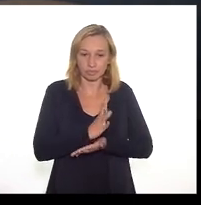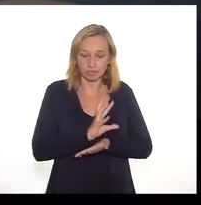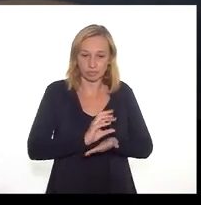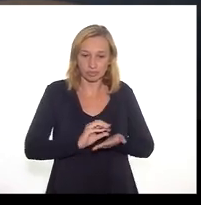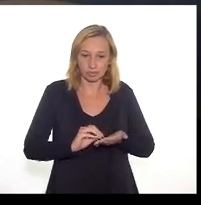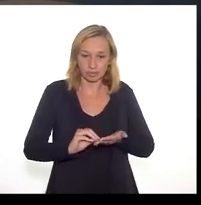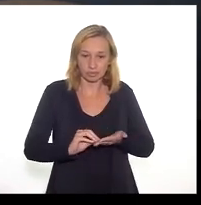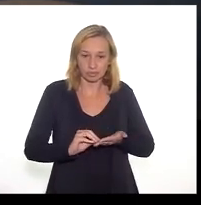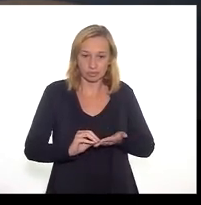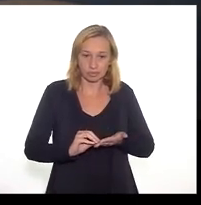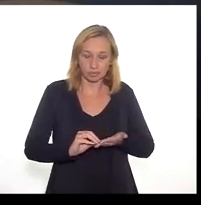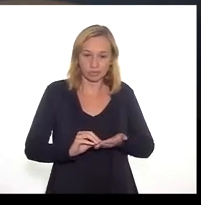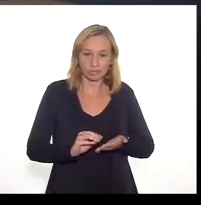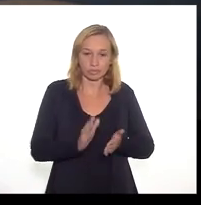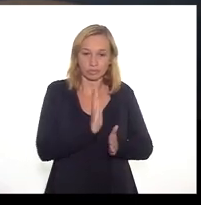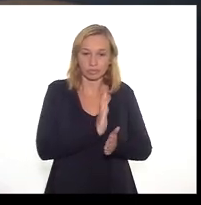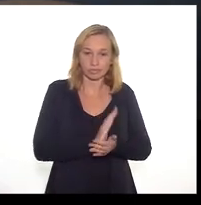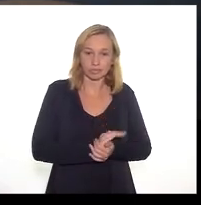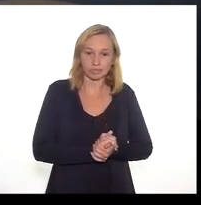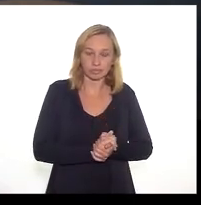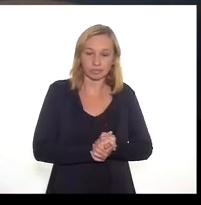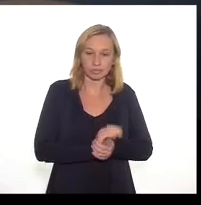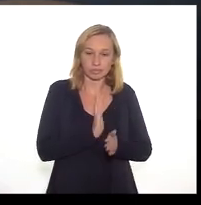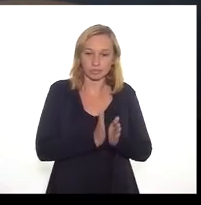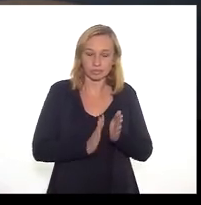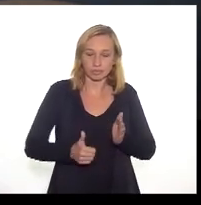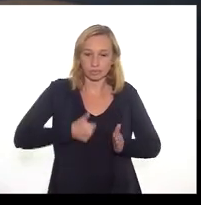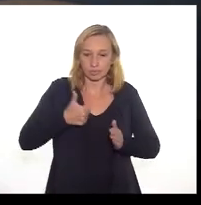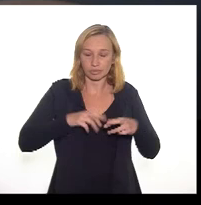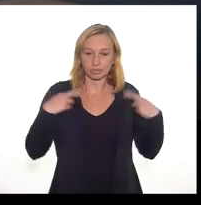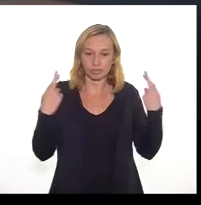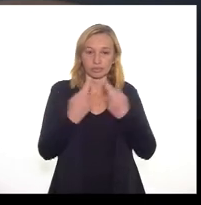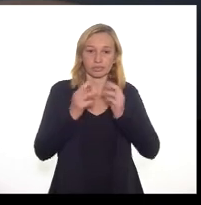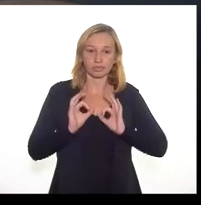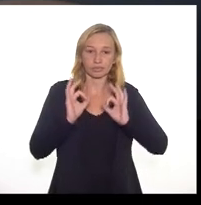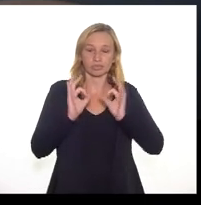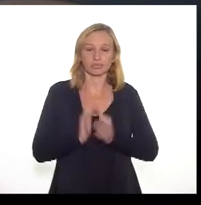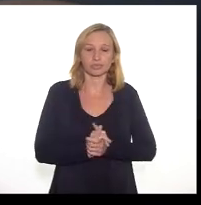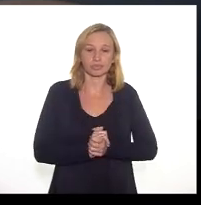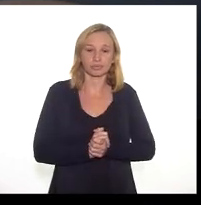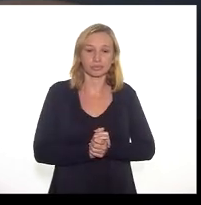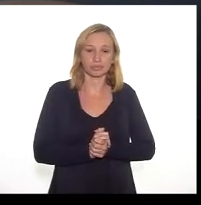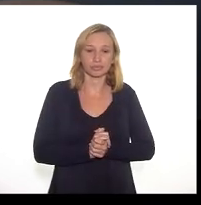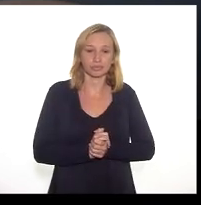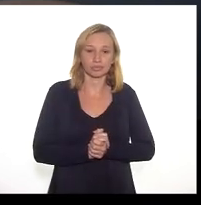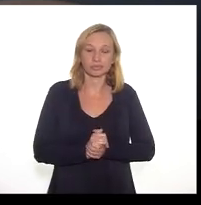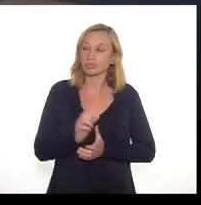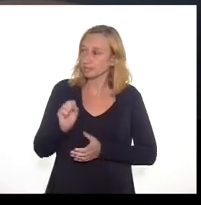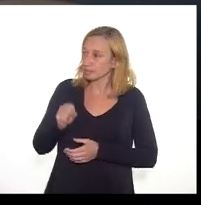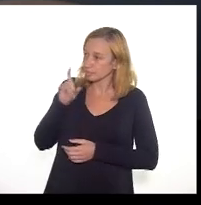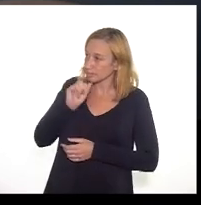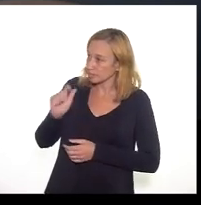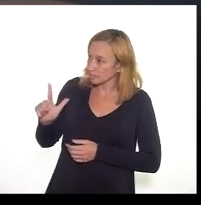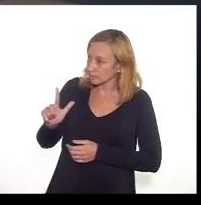de ordem, presidente. Lida e aprovada a ata, passa-se a ordem da primeira sessão extraordinária. Sim, Daniel.